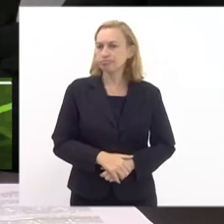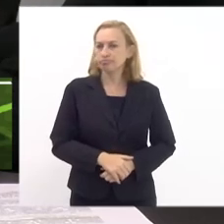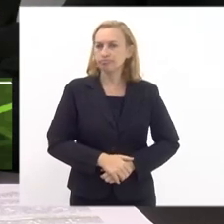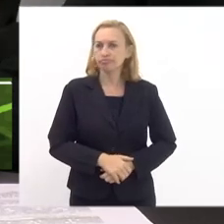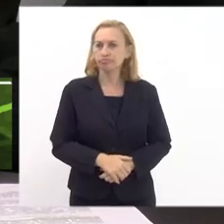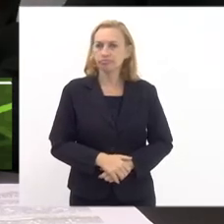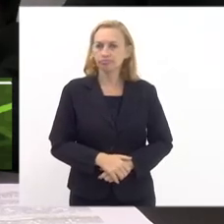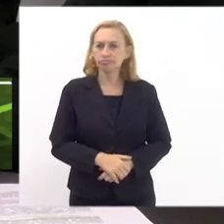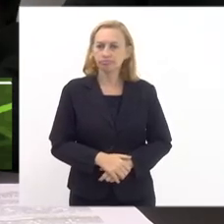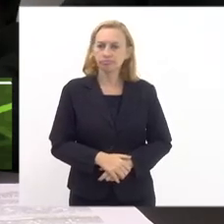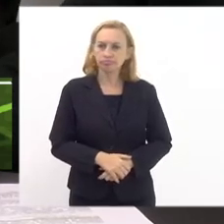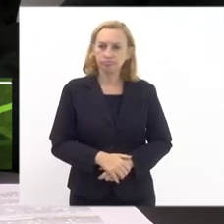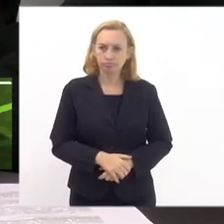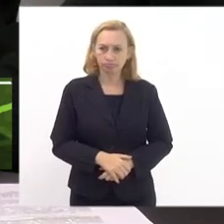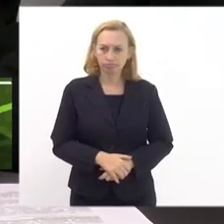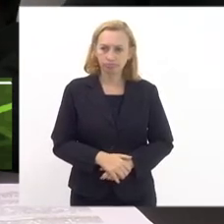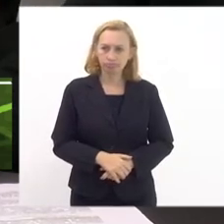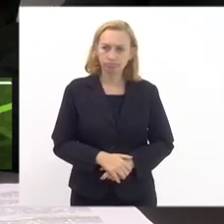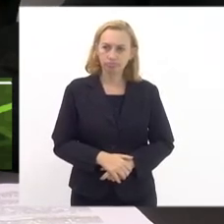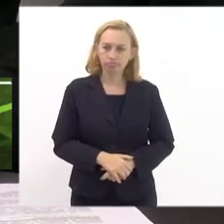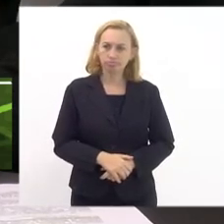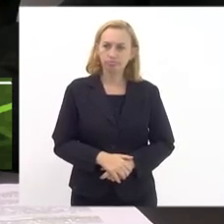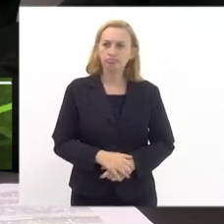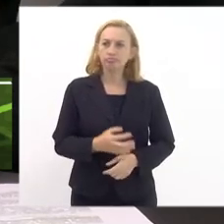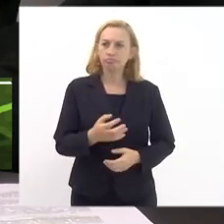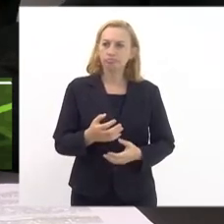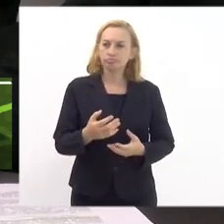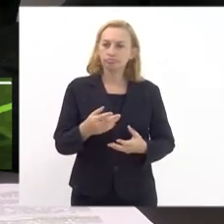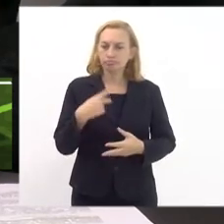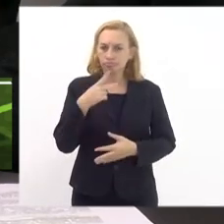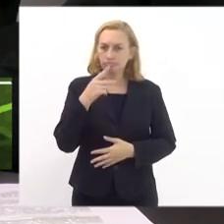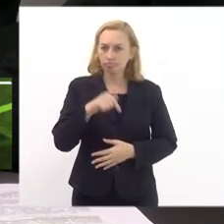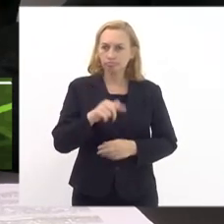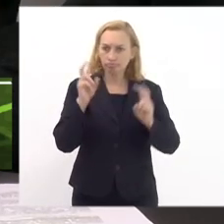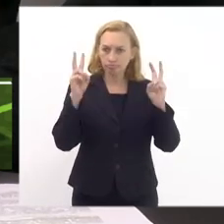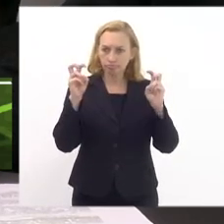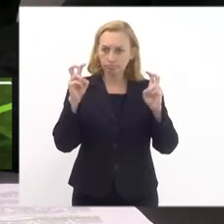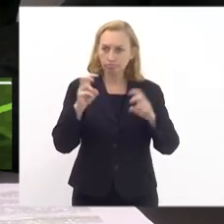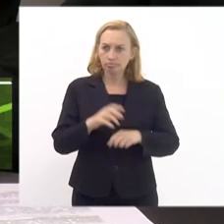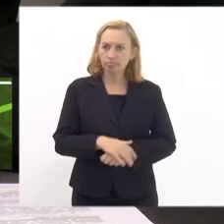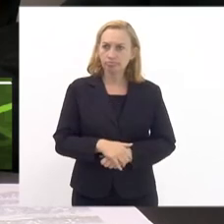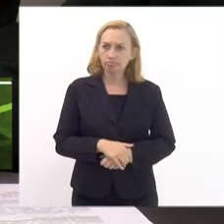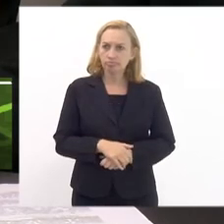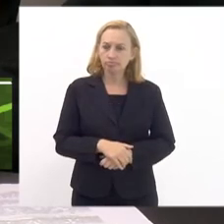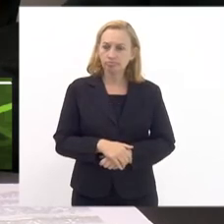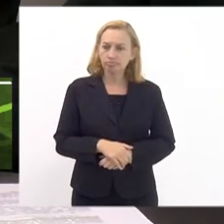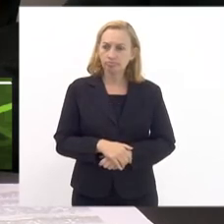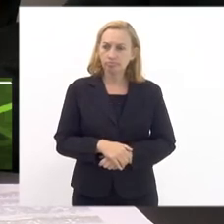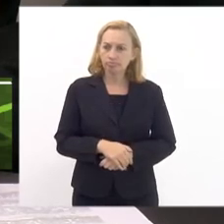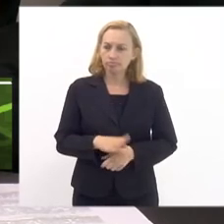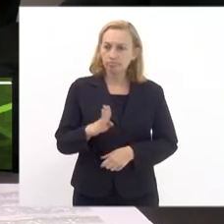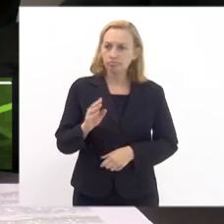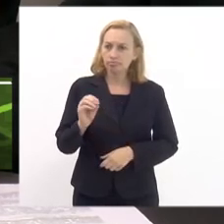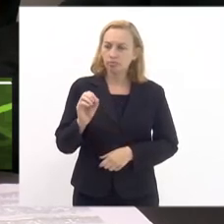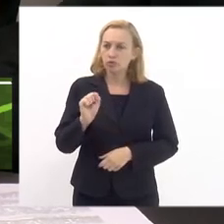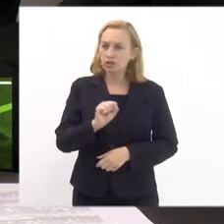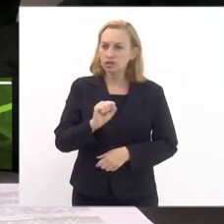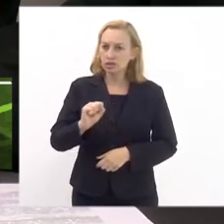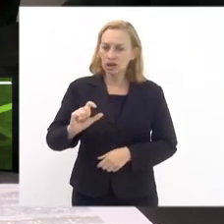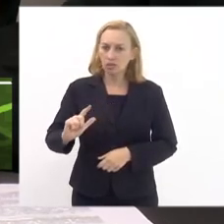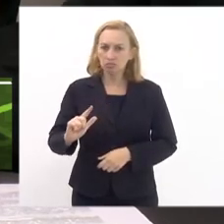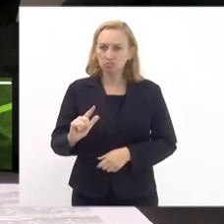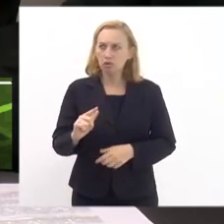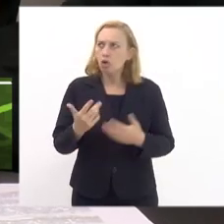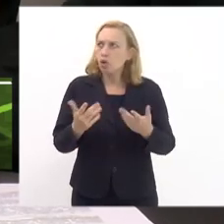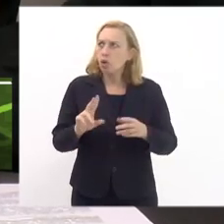supera a matéria. Eu, sobre a matéria, inclusive, queria até fazer um desabafo aqui. Tem um boçal que não tem outra explicação,